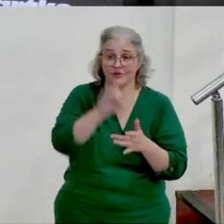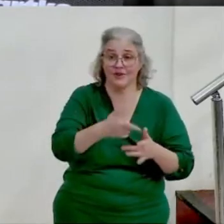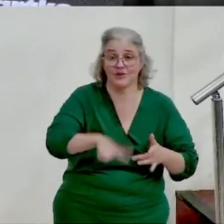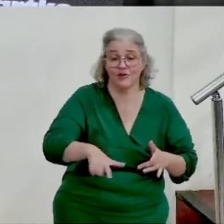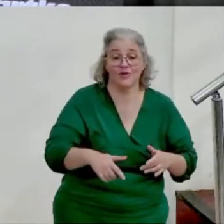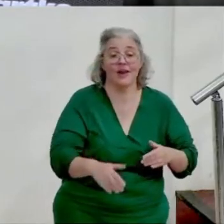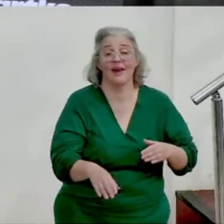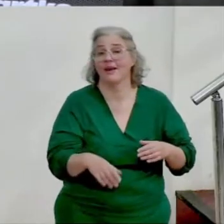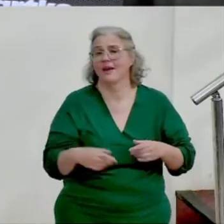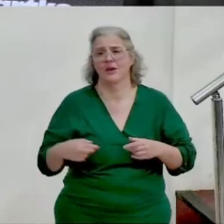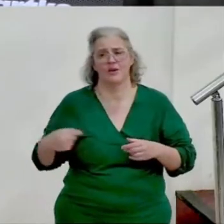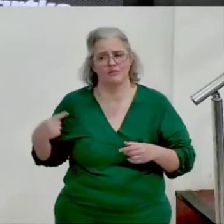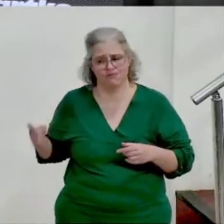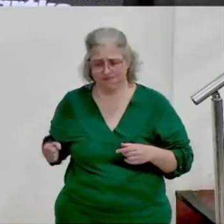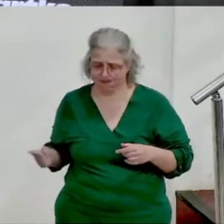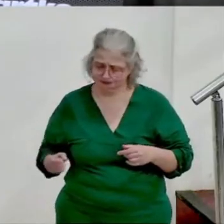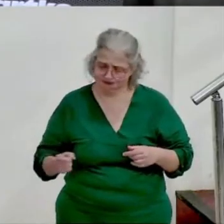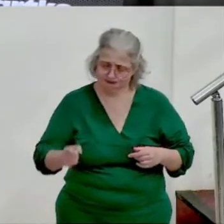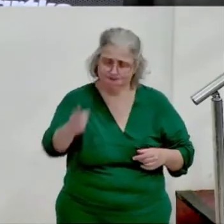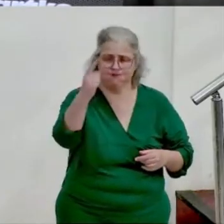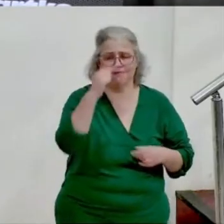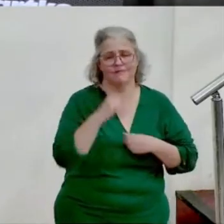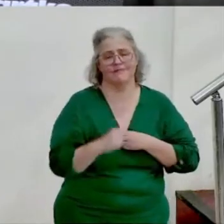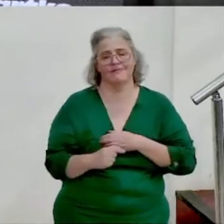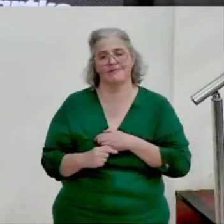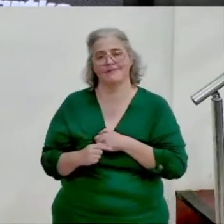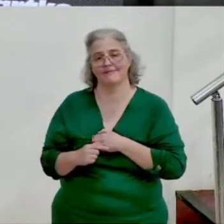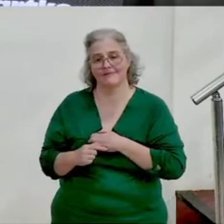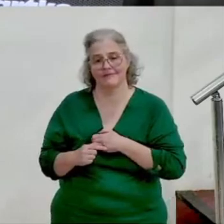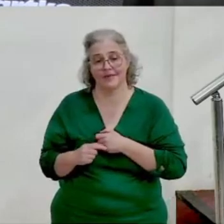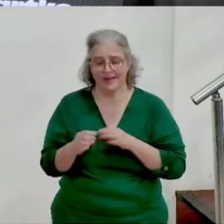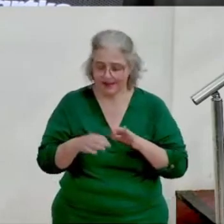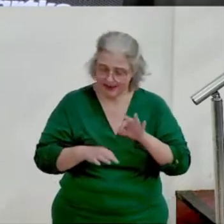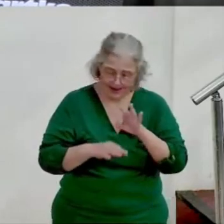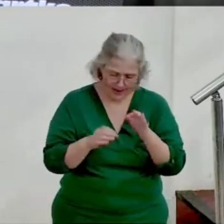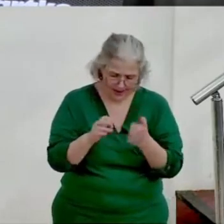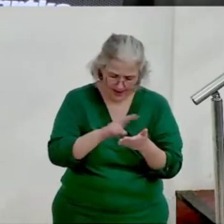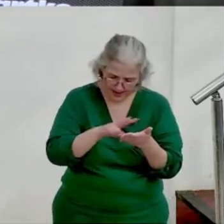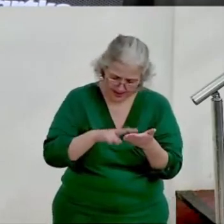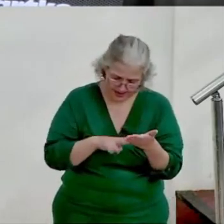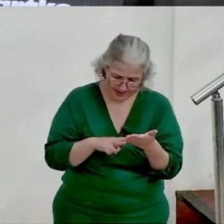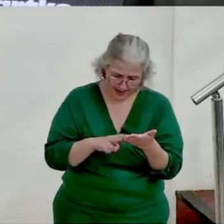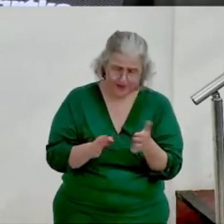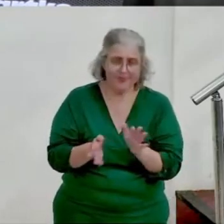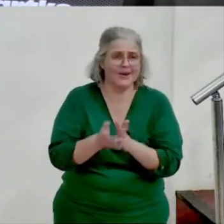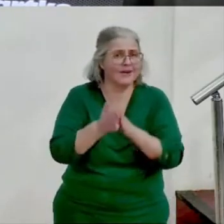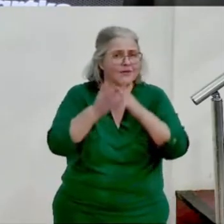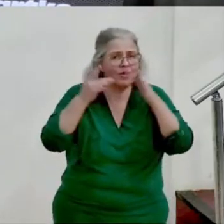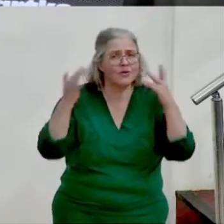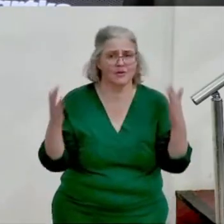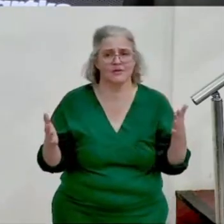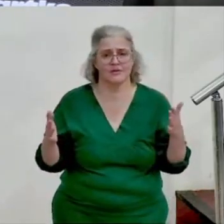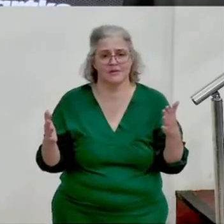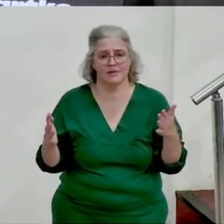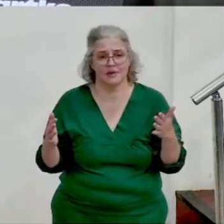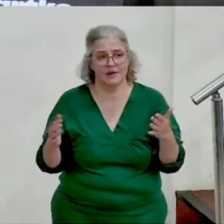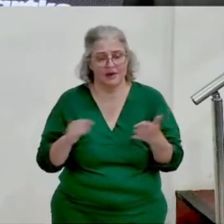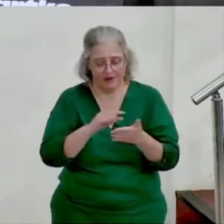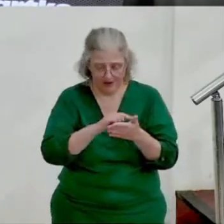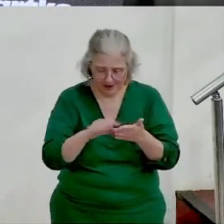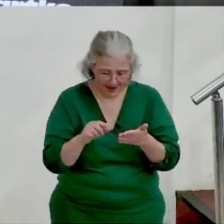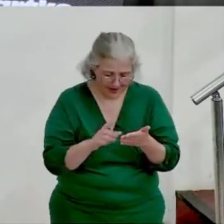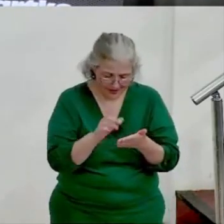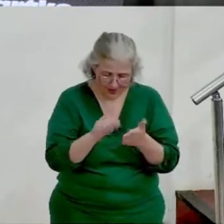passagem que é um tesouro. Esta passagem de 1 Tessalonicenses 5, de 1 a 11, é